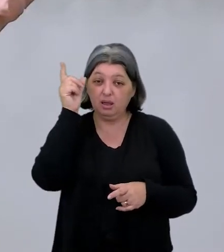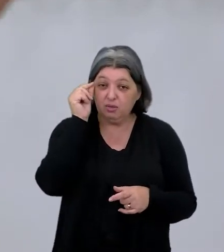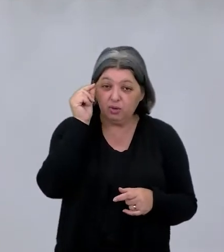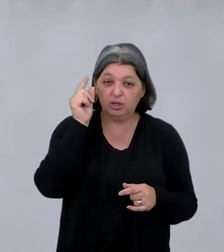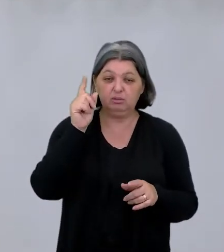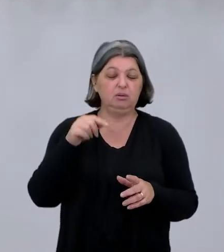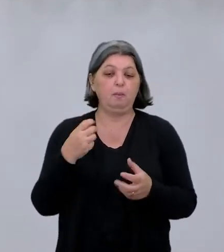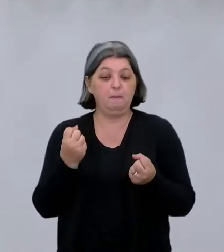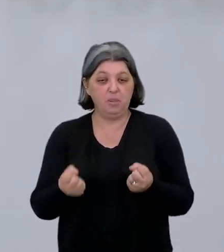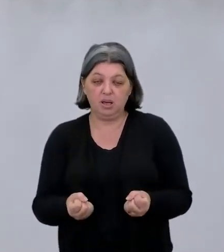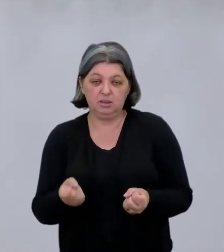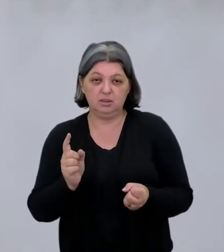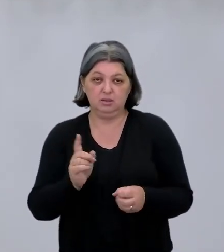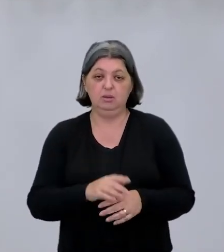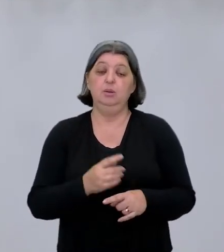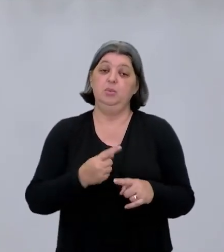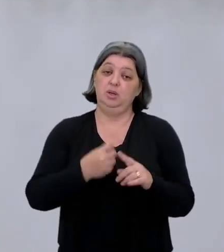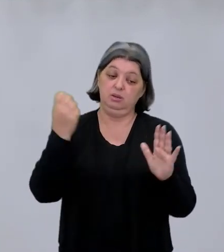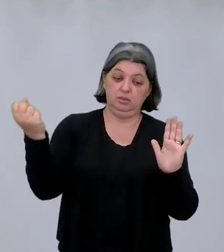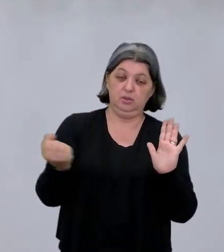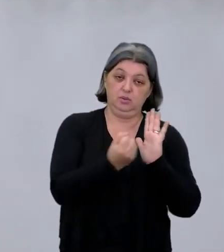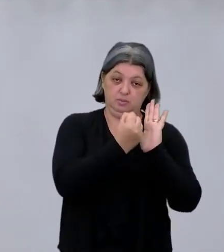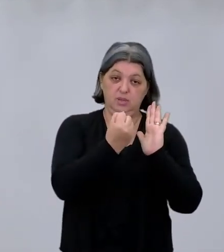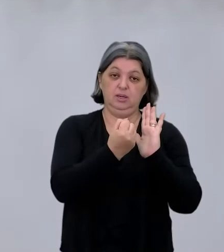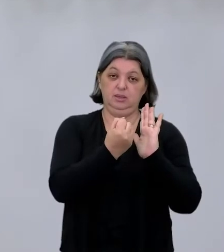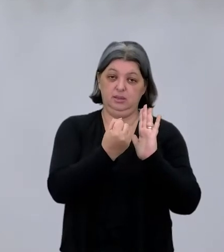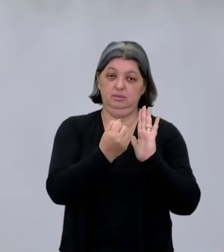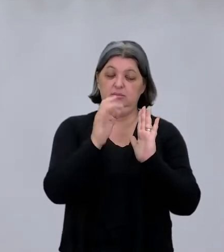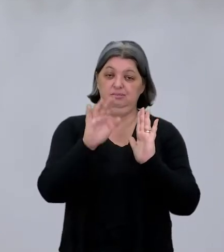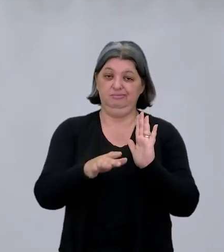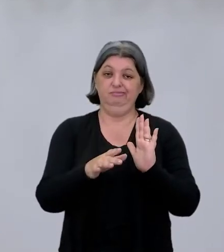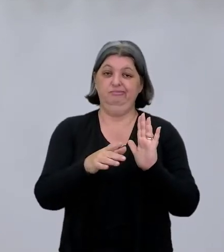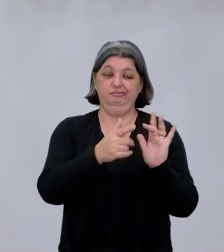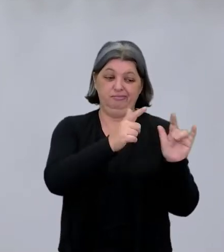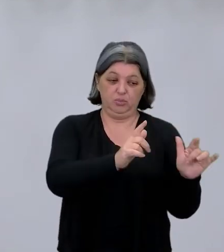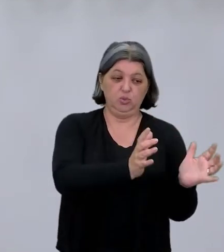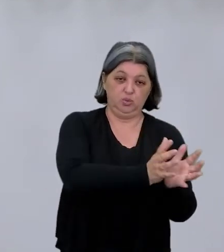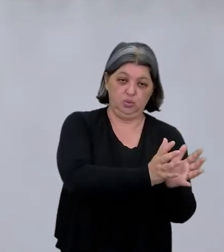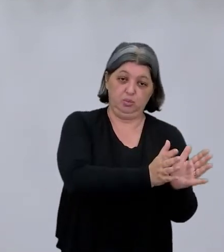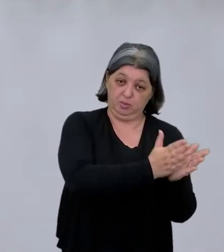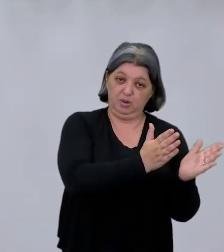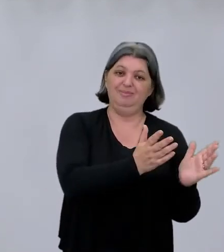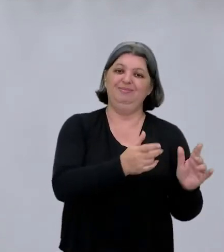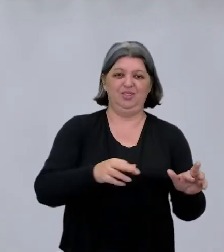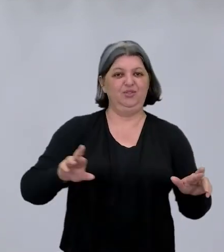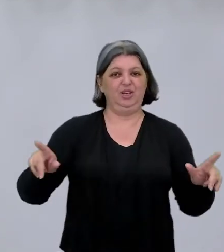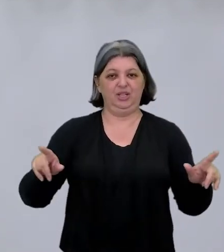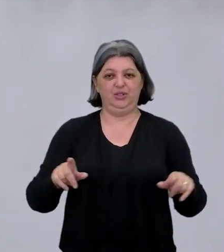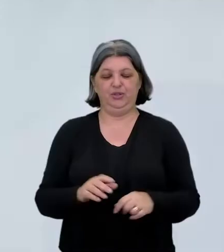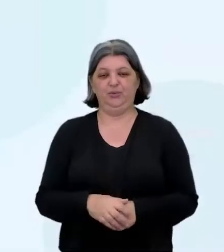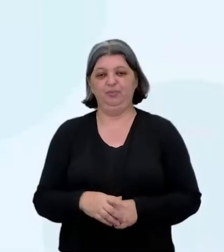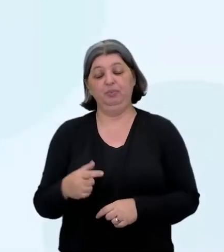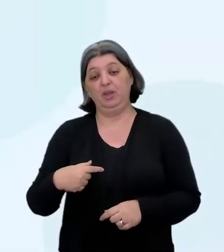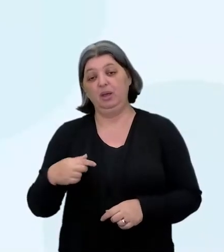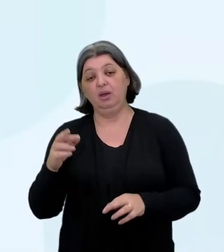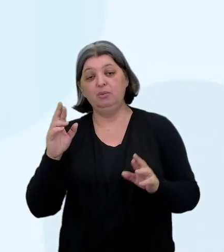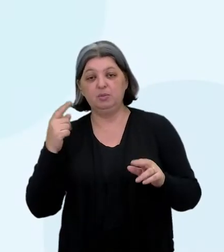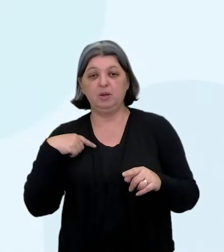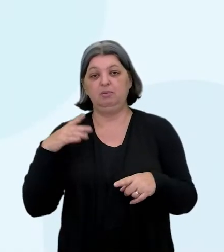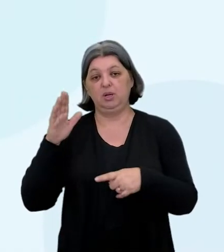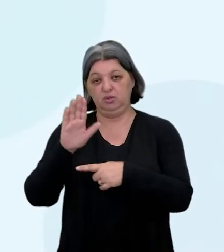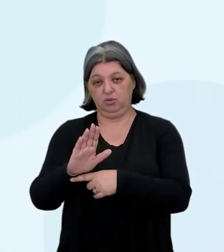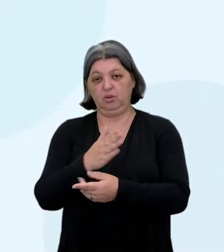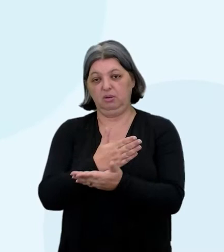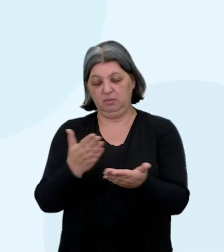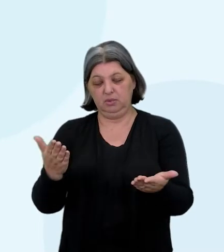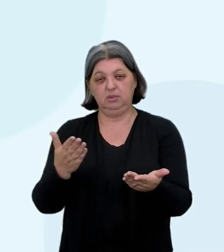2 fatores que são rotulados, isso já causa uma outra realidade. Eu espero que tenha ficado claro, que eu possa ter ajudado vocês aí